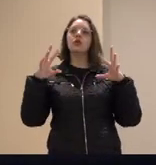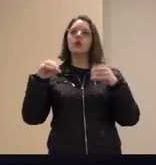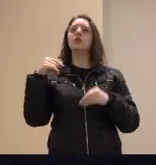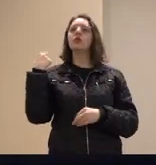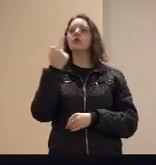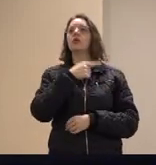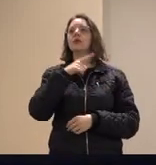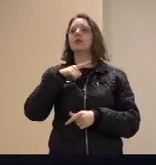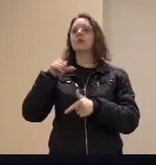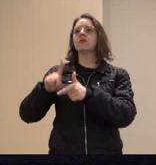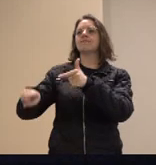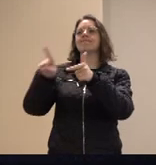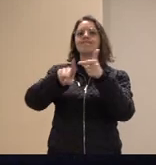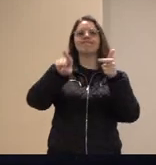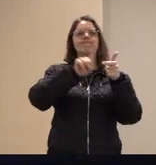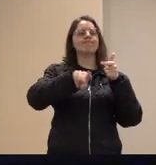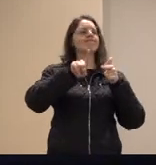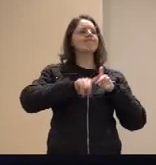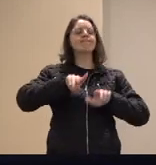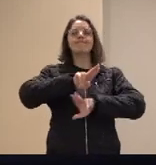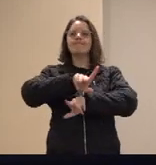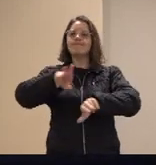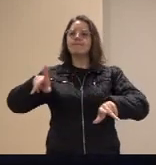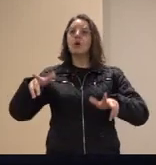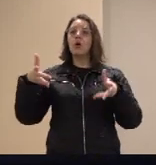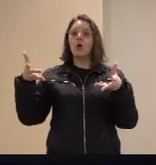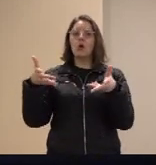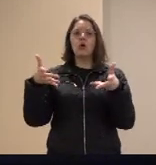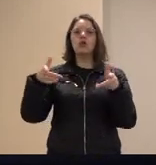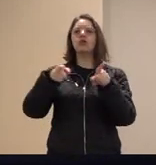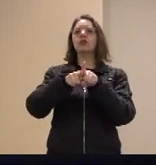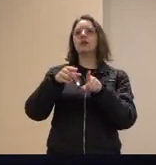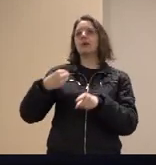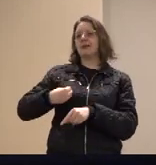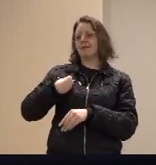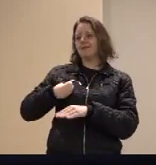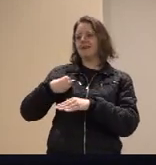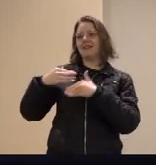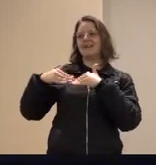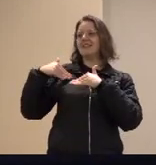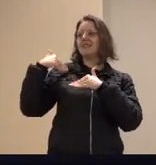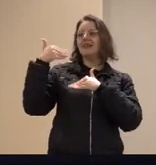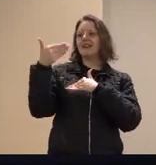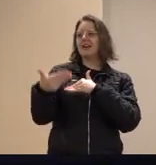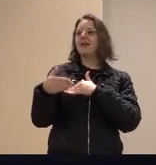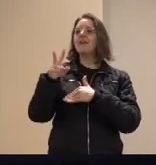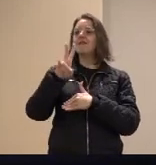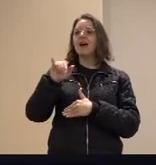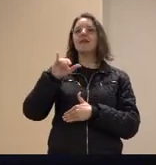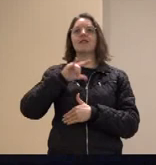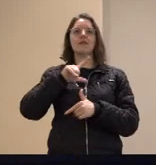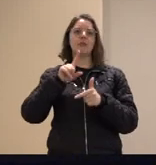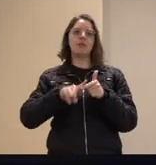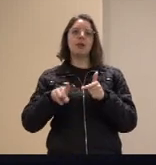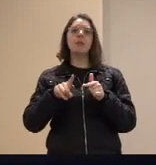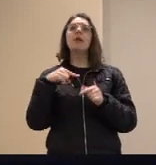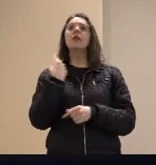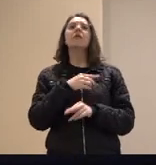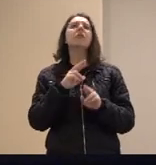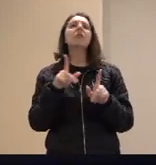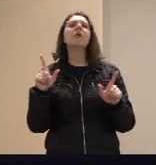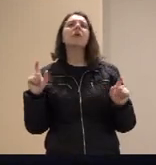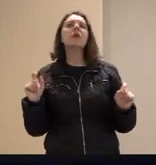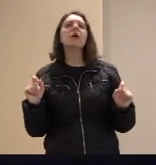muito problema, não só hoje, como vamos ter problema o resto da vida. A nossa diferença é que talvez a gente consiga resolver melhor os